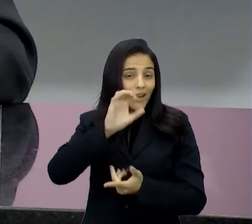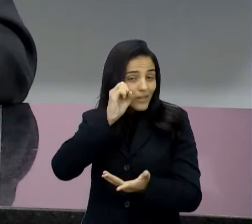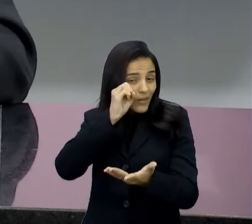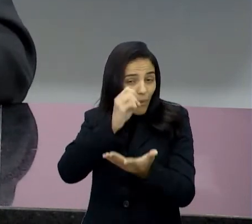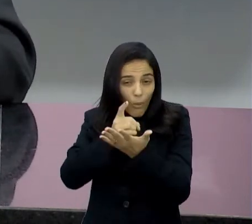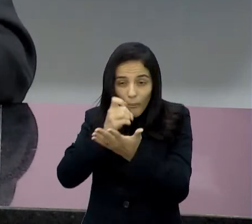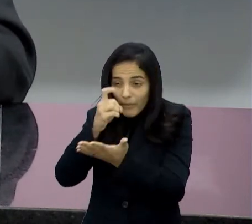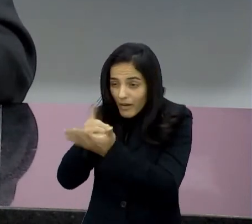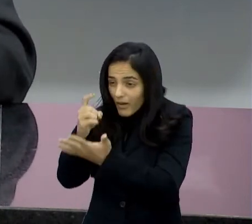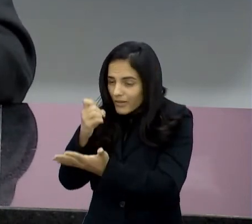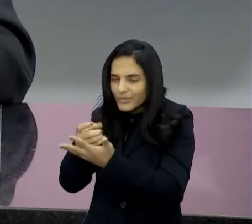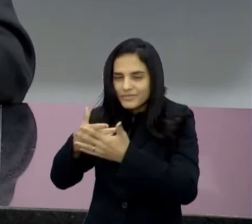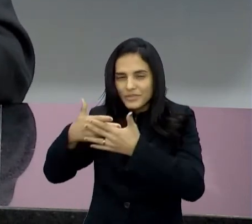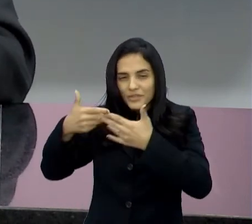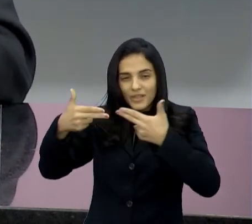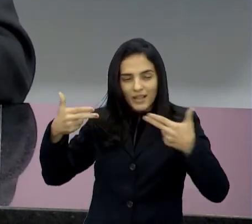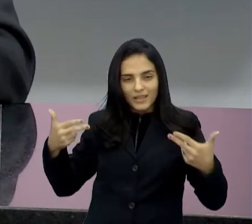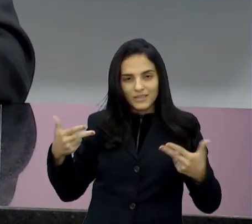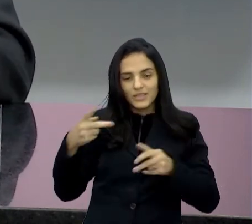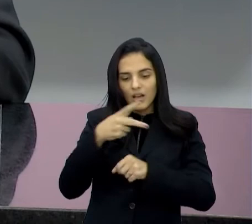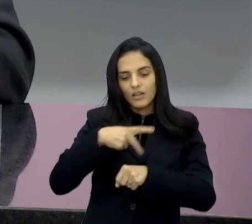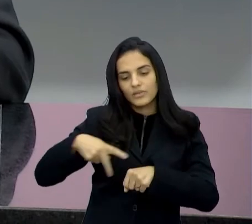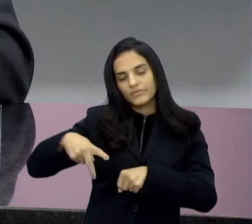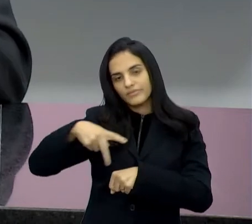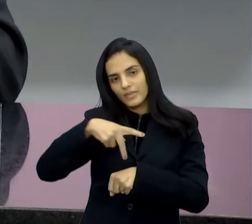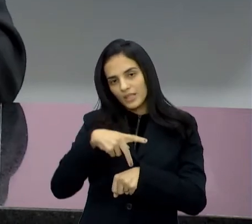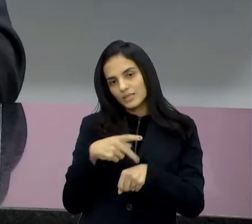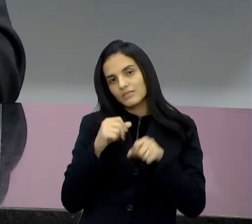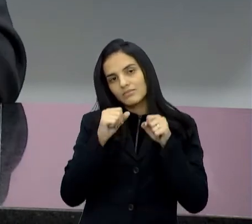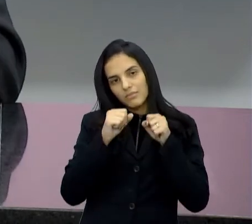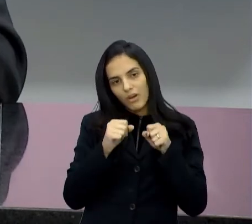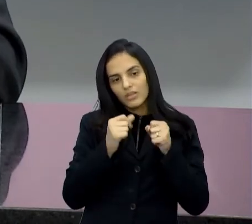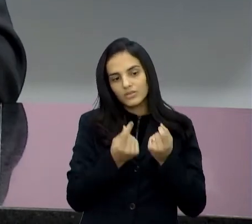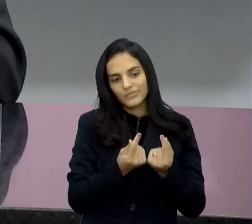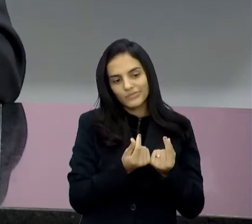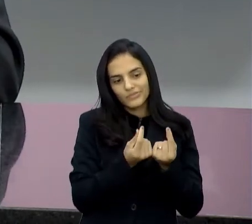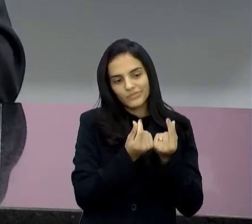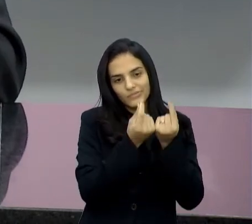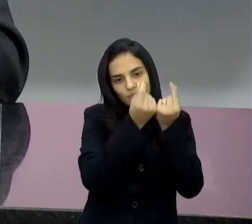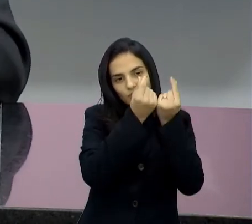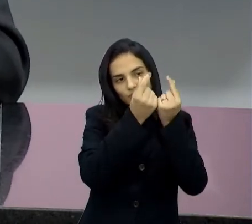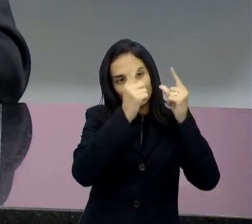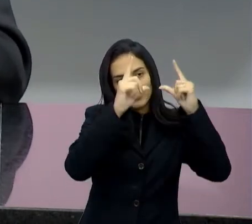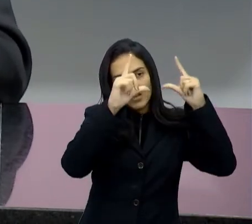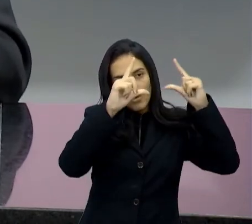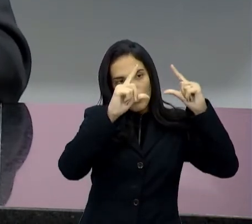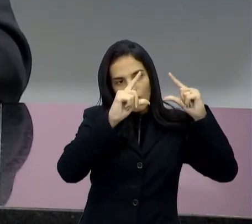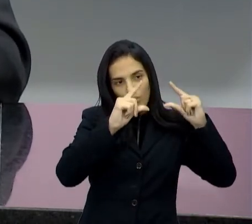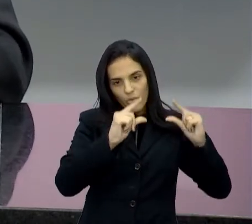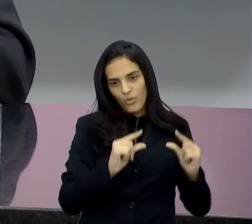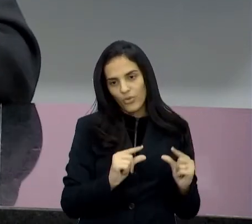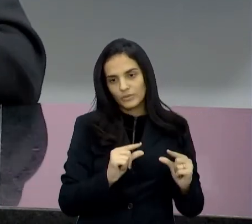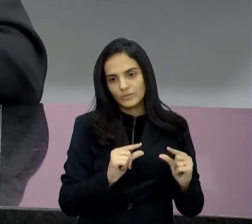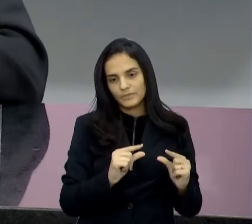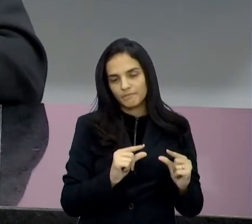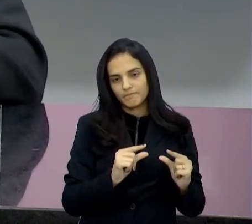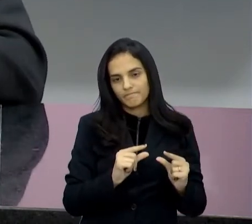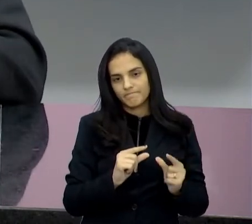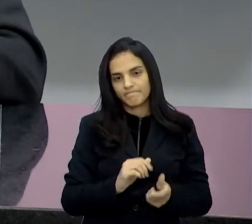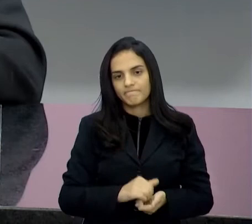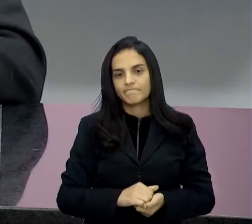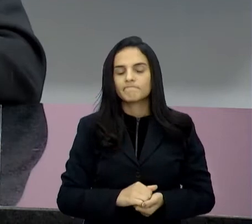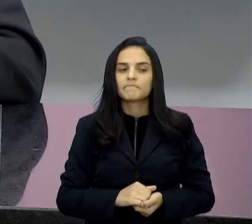coisa de fora. Isso significa que o seu país normalmente, quando a gente está numa relação, né, da balança comercial, ele está